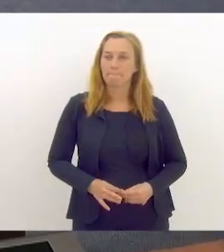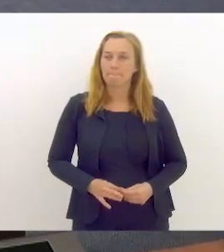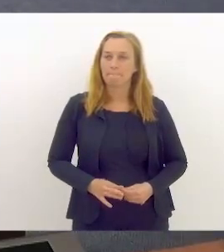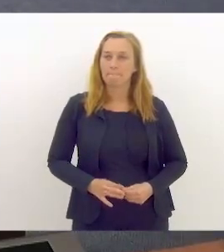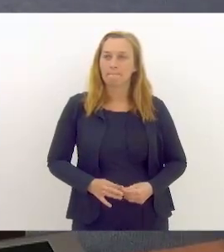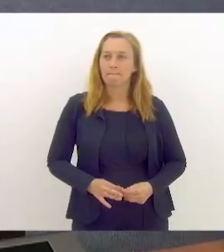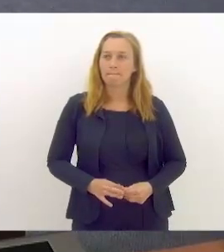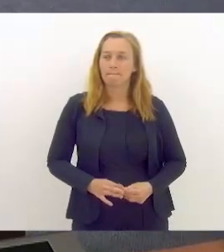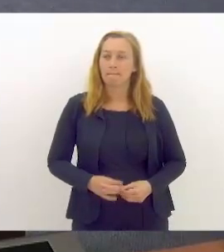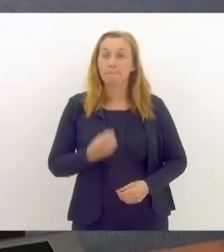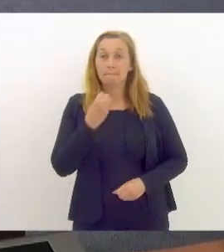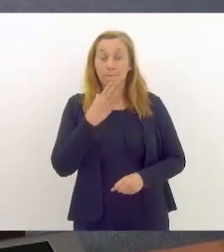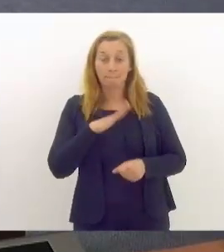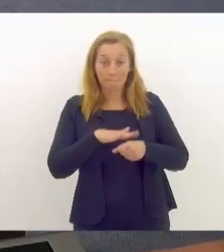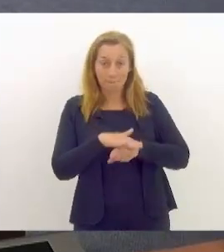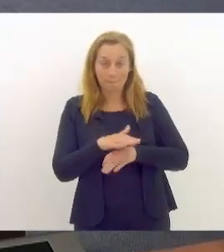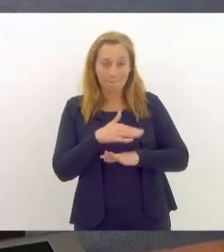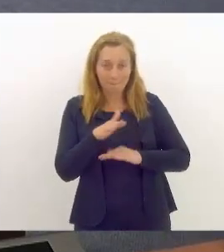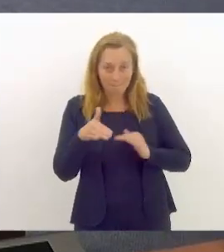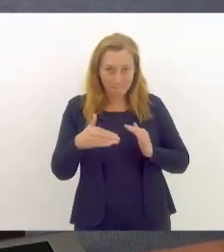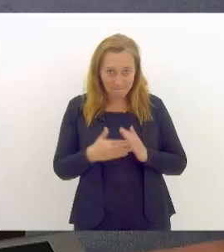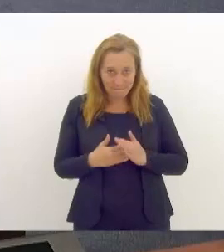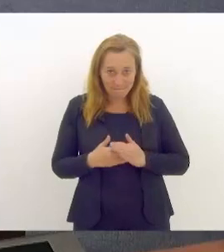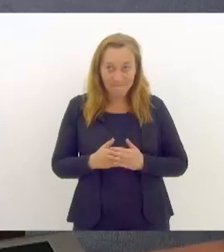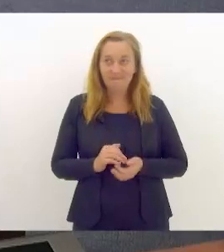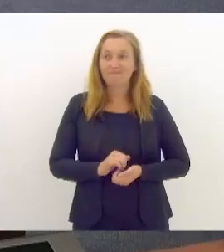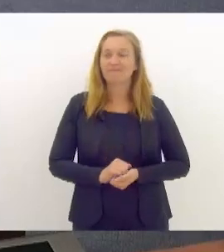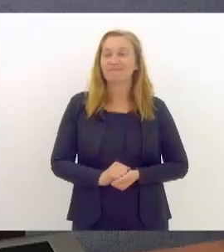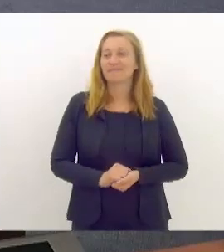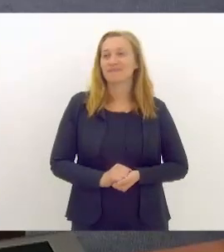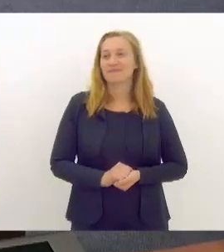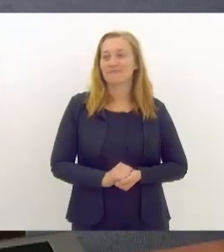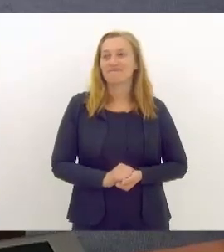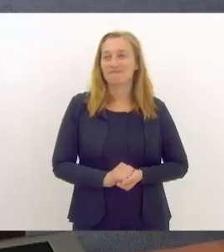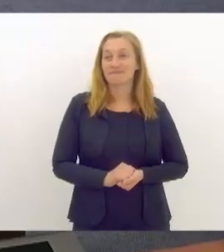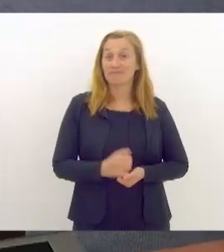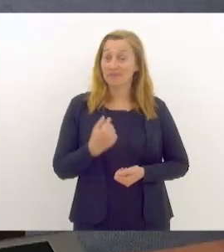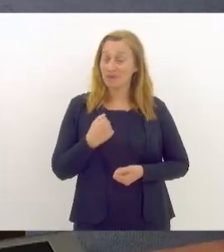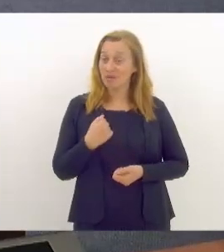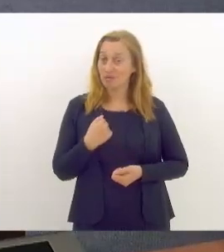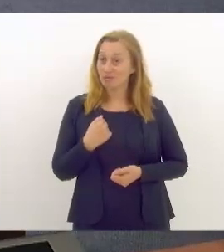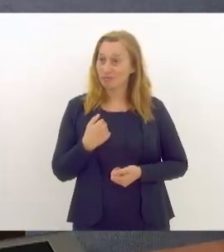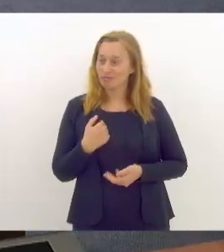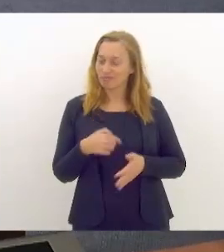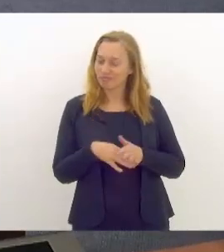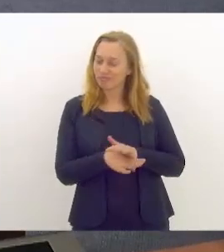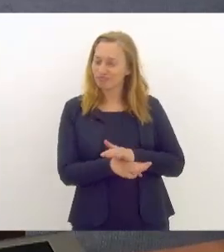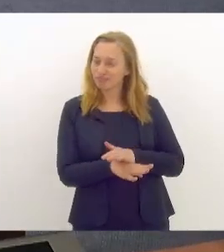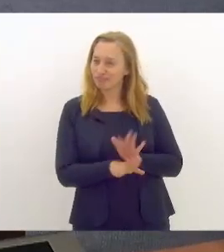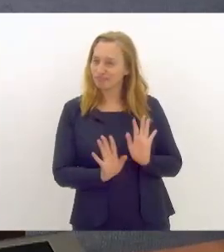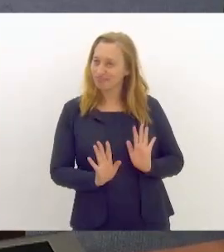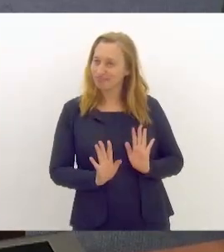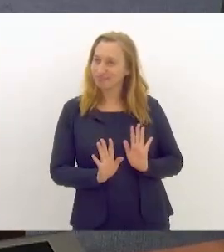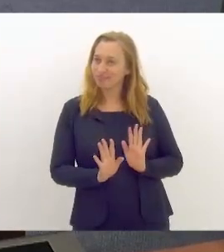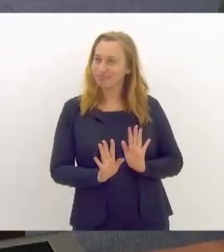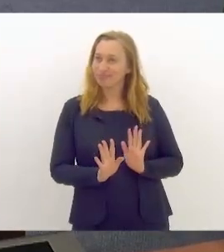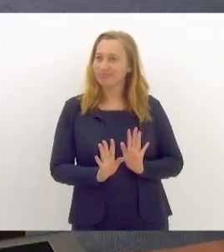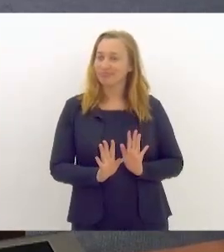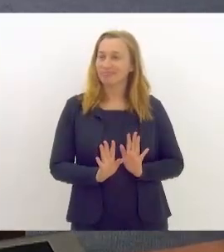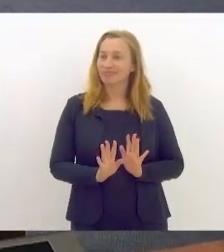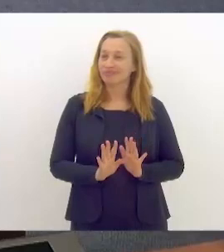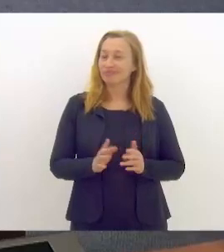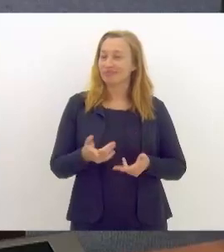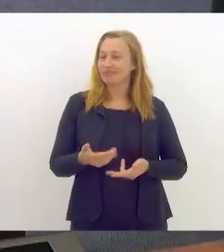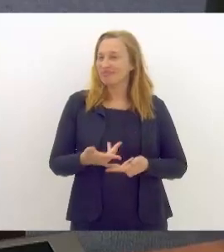bom boa noite a todos eu que estou acostumada a lidar com